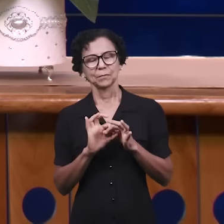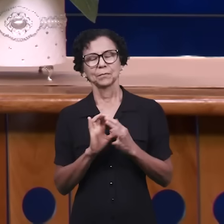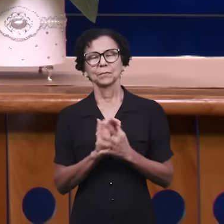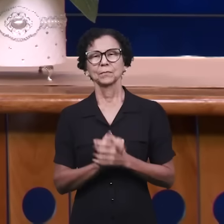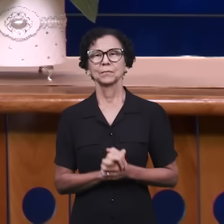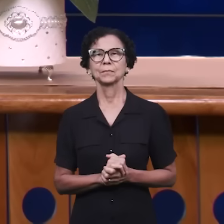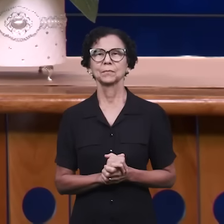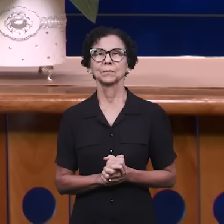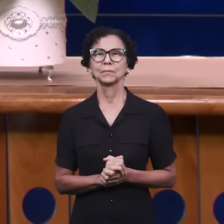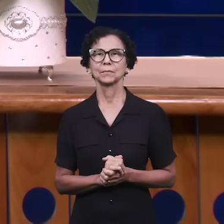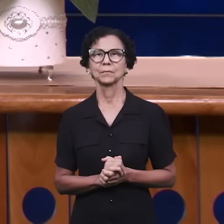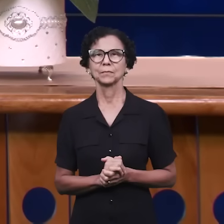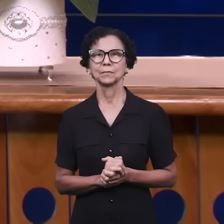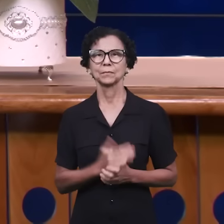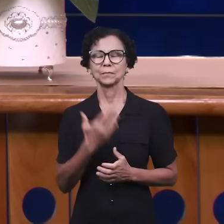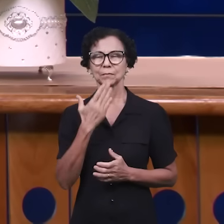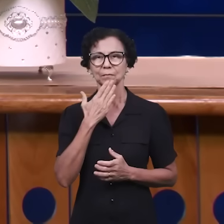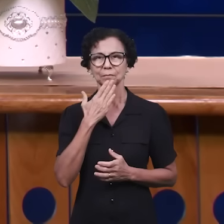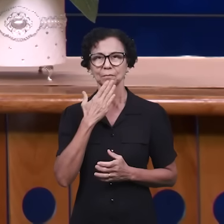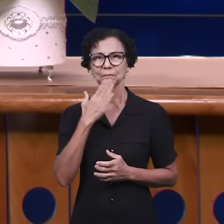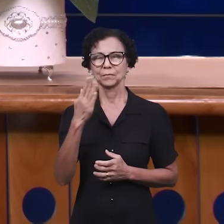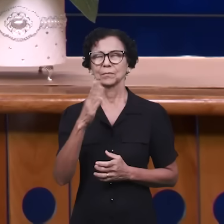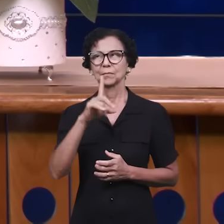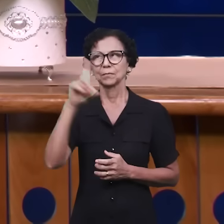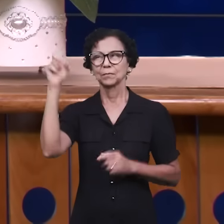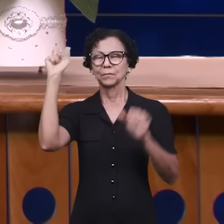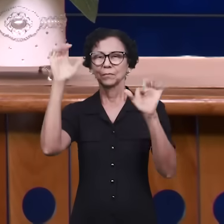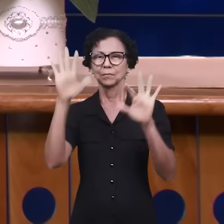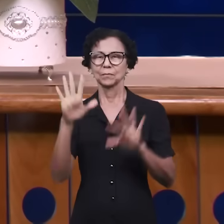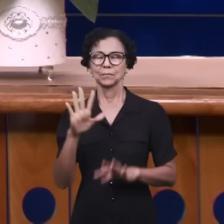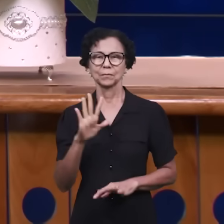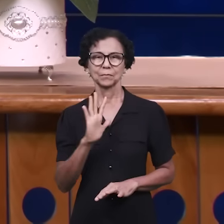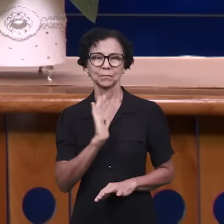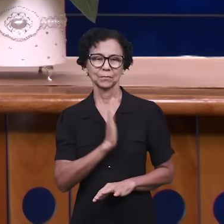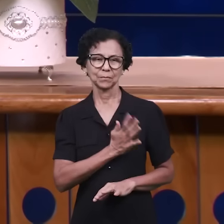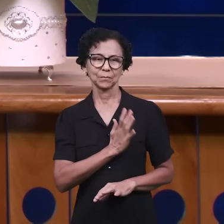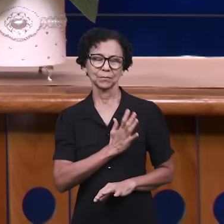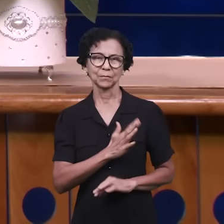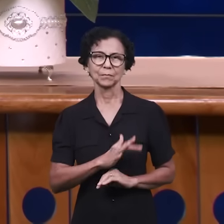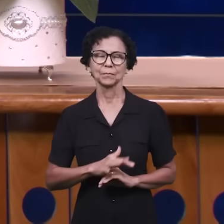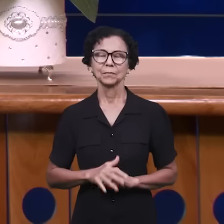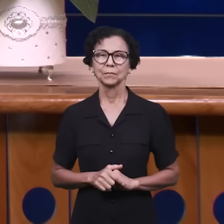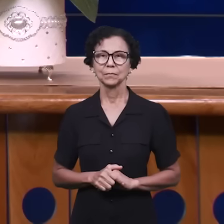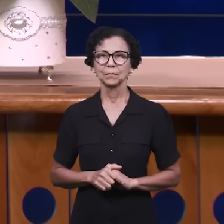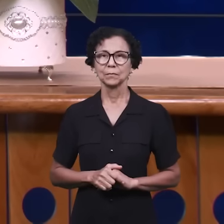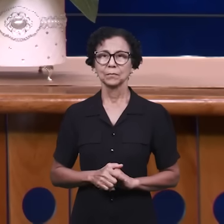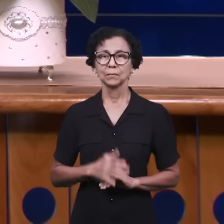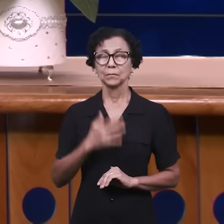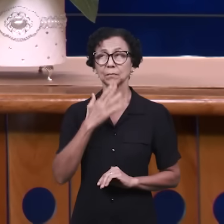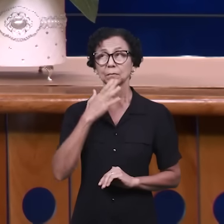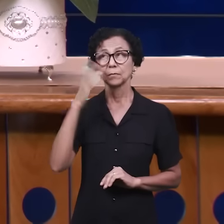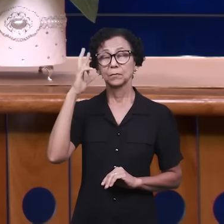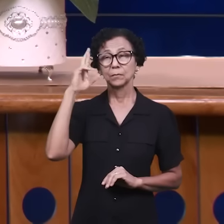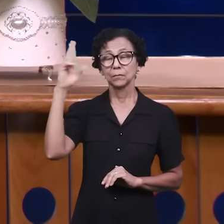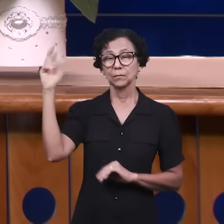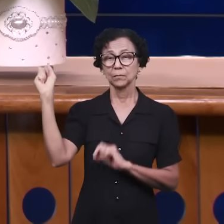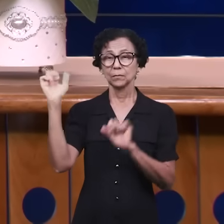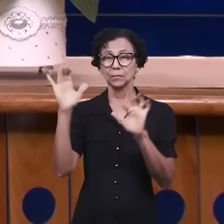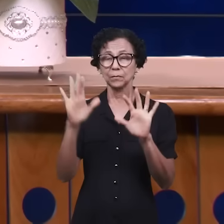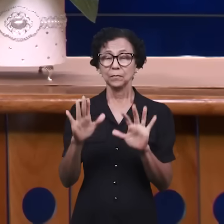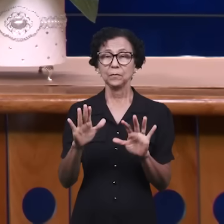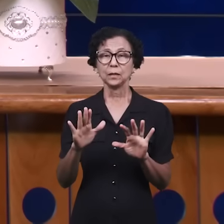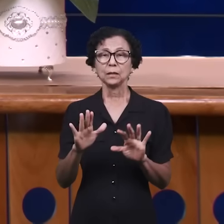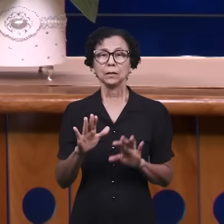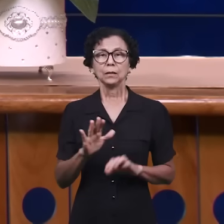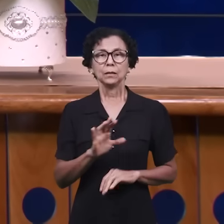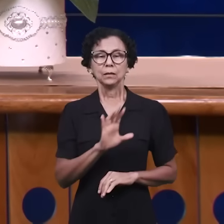Senhor e pedirmos que a bênção dele e o ensino dele permaneça no nosso coração. Vamos orar. Senhor, pedimos que tu abençoes